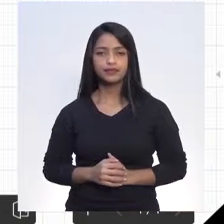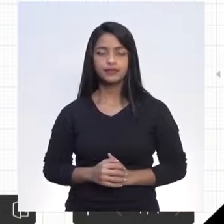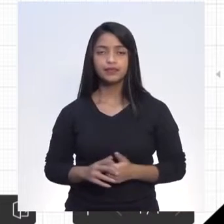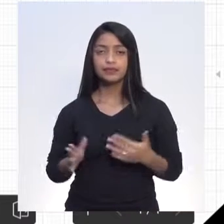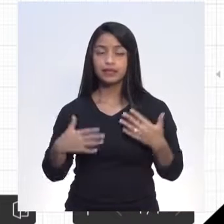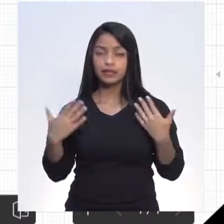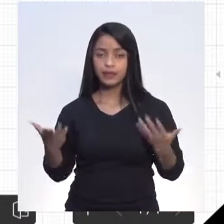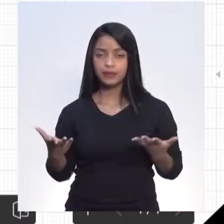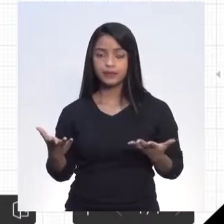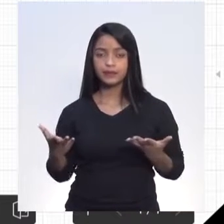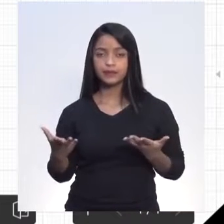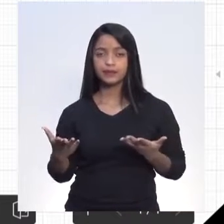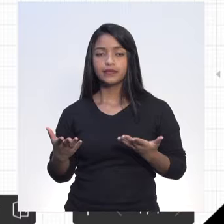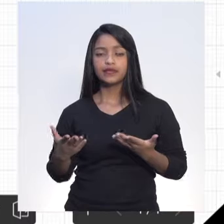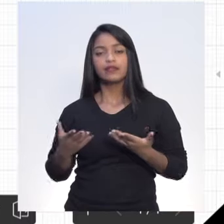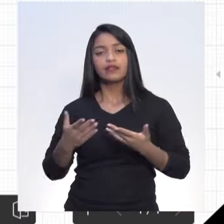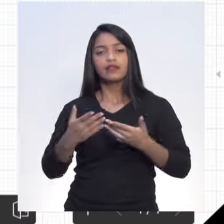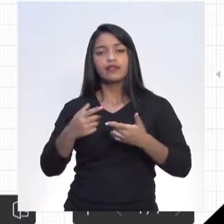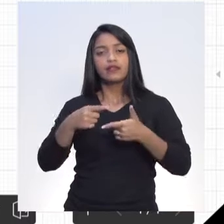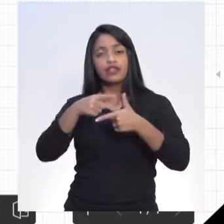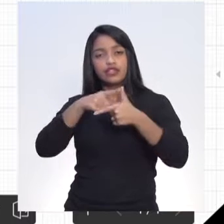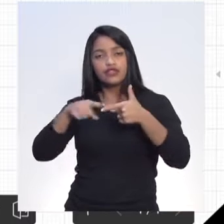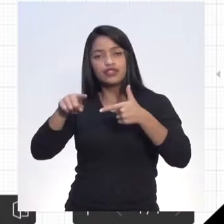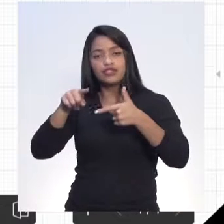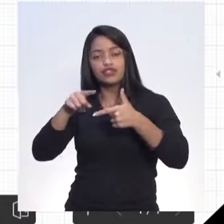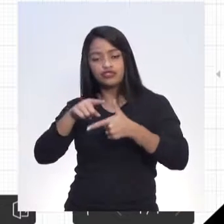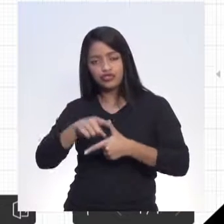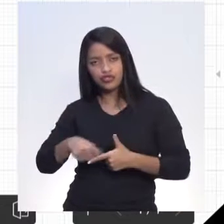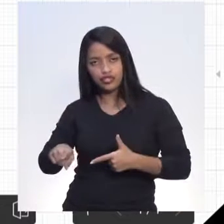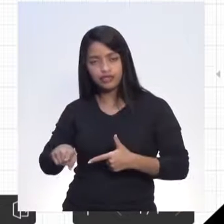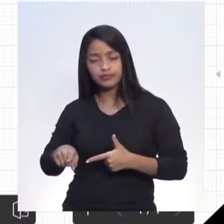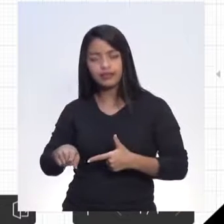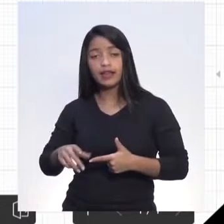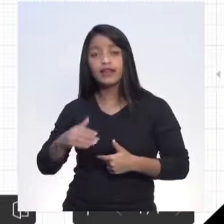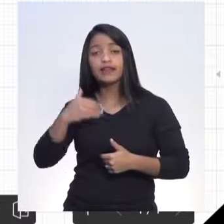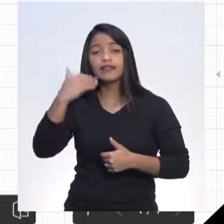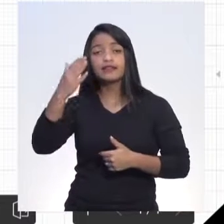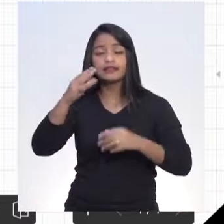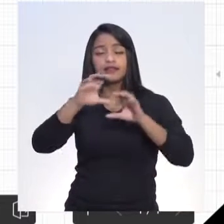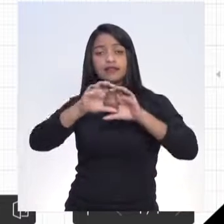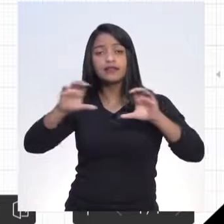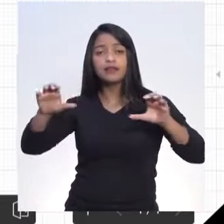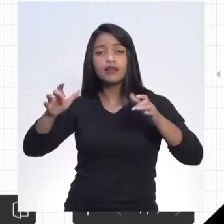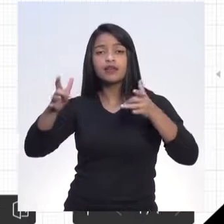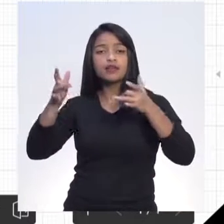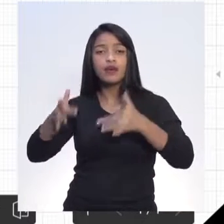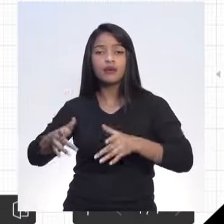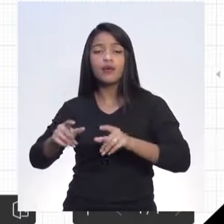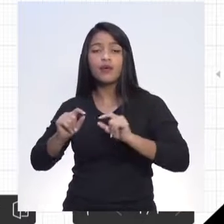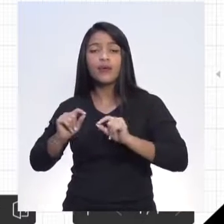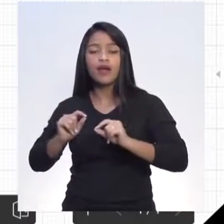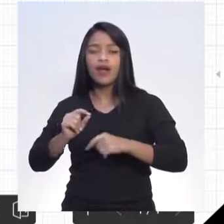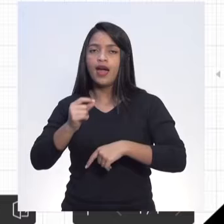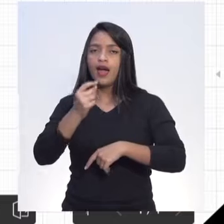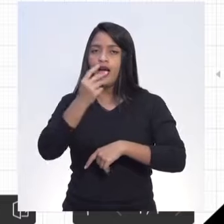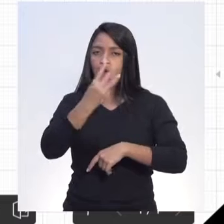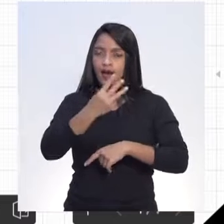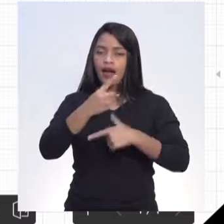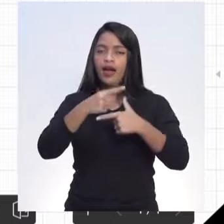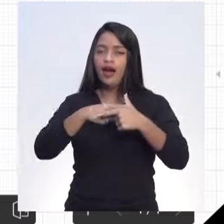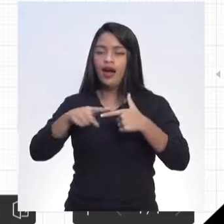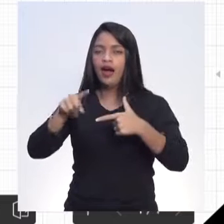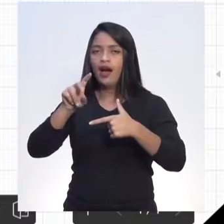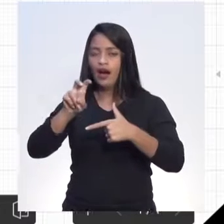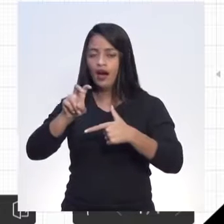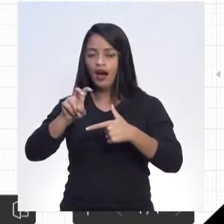tenho aqui sobre 2. O que me sobra em cima? 3 dividido por 5 sobre 1,